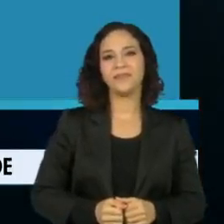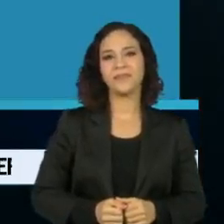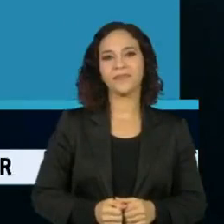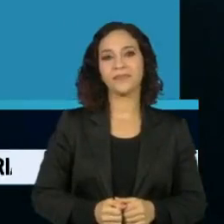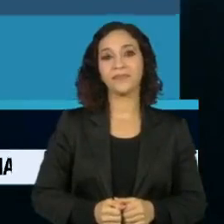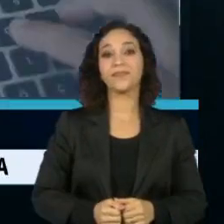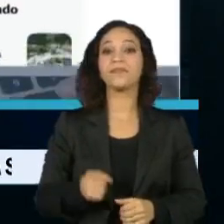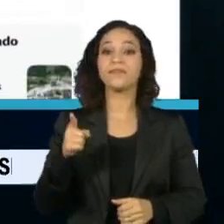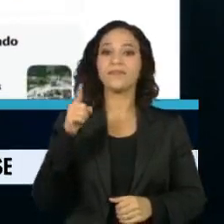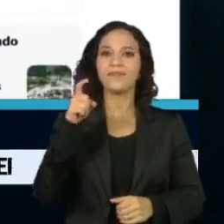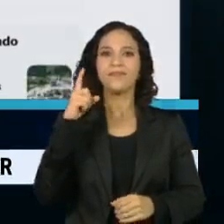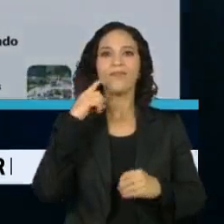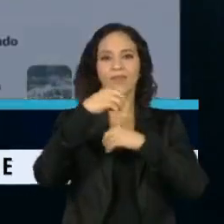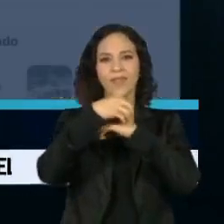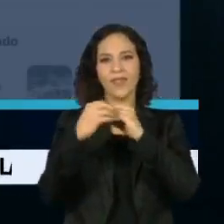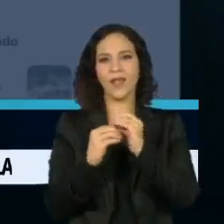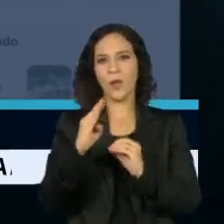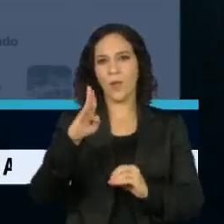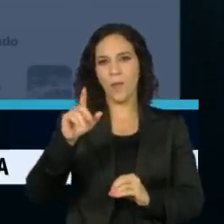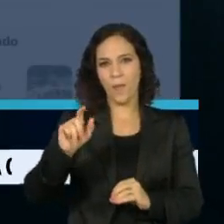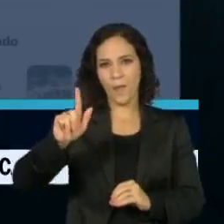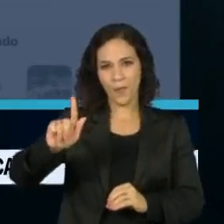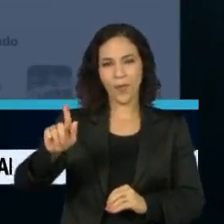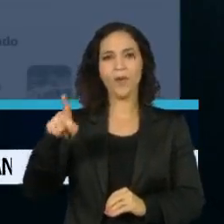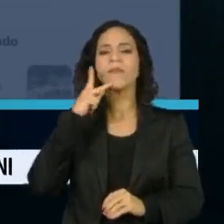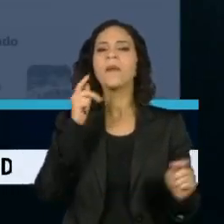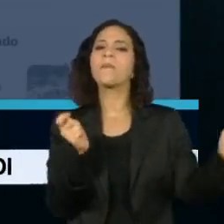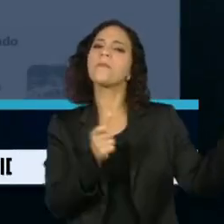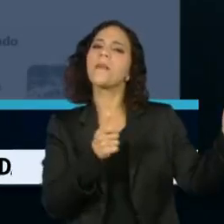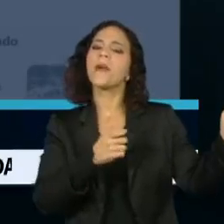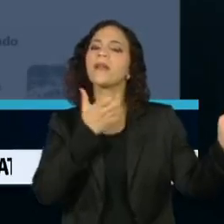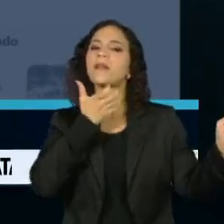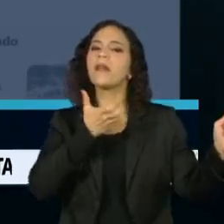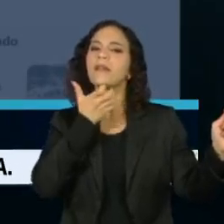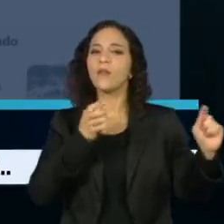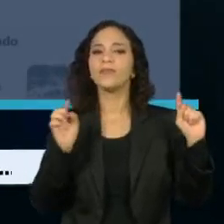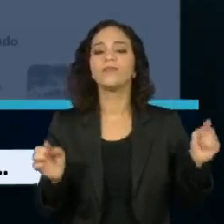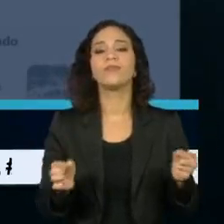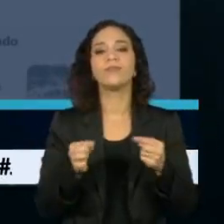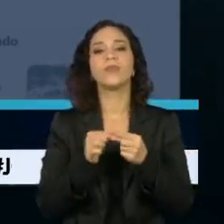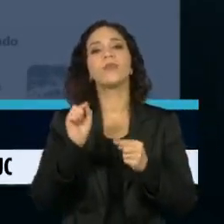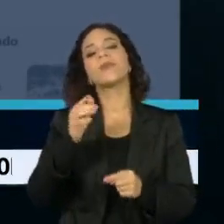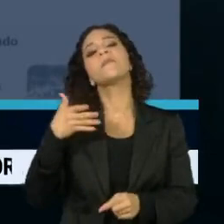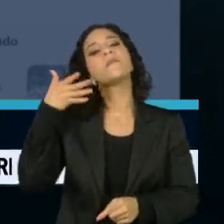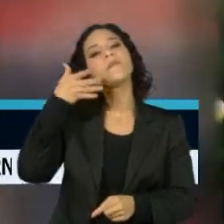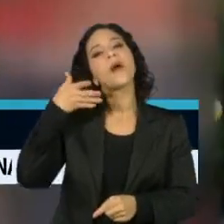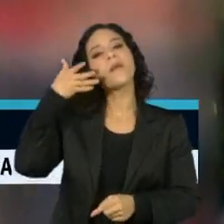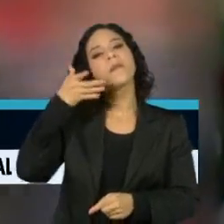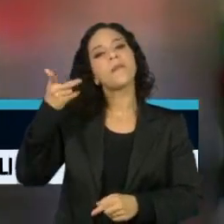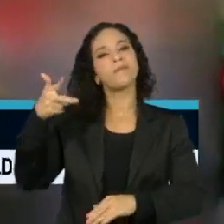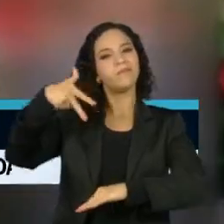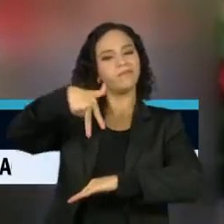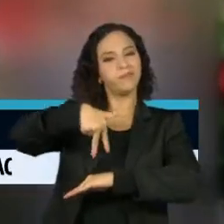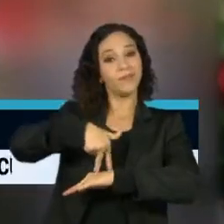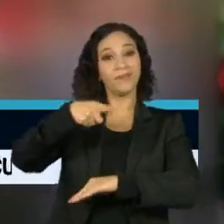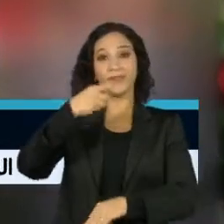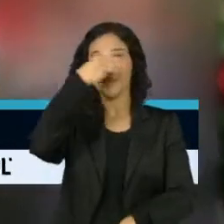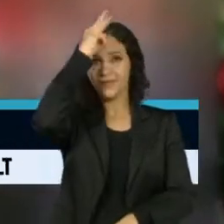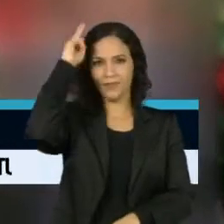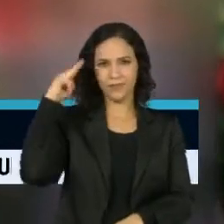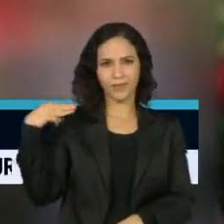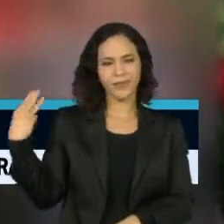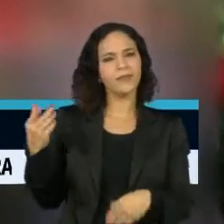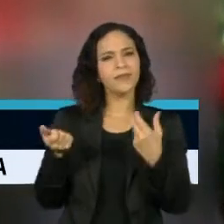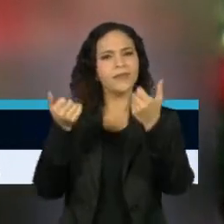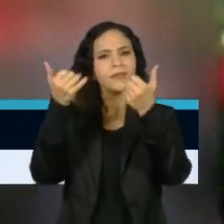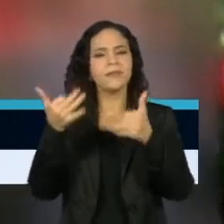O blog do Noblar destacou que os panelaços de Natal respondem ao pronunciamento de Bolsonaro. A primeira-dama tratou